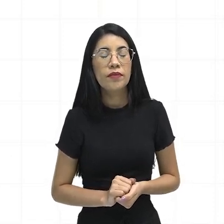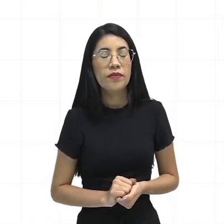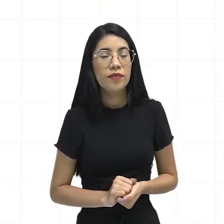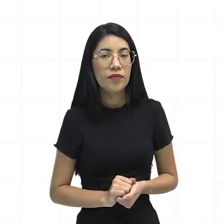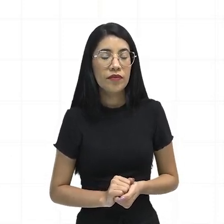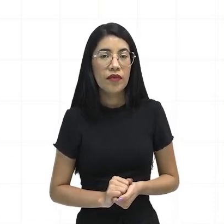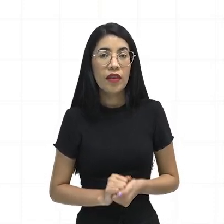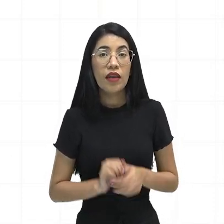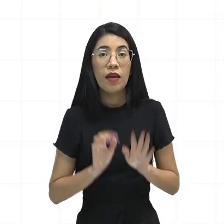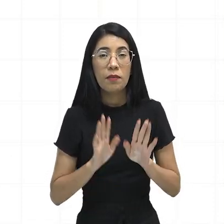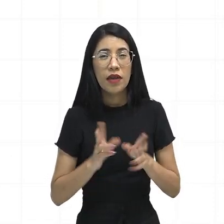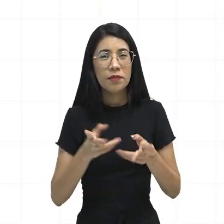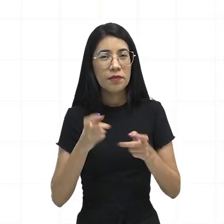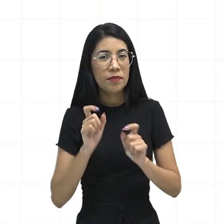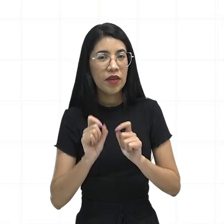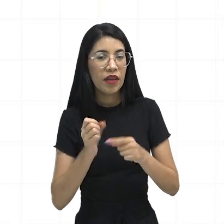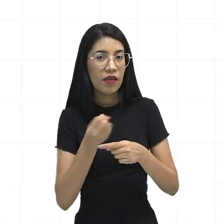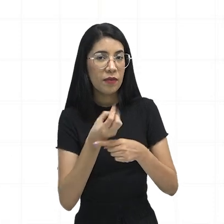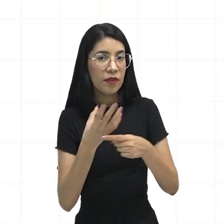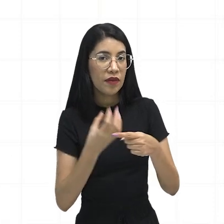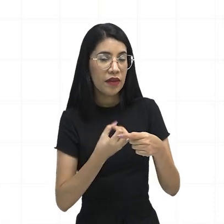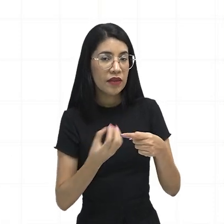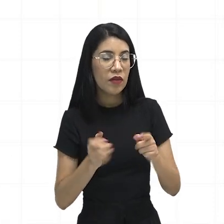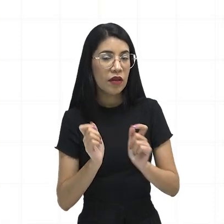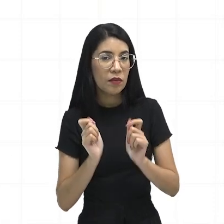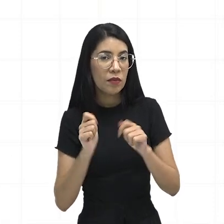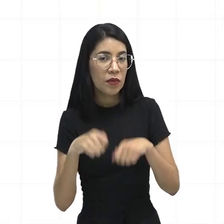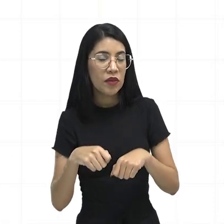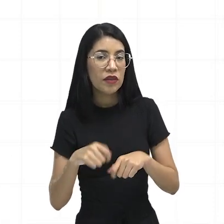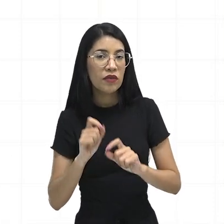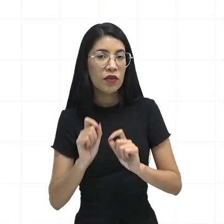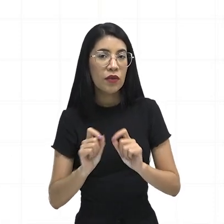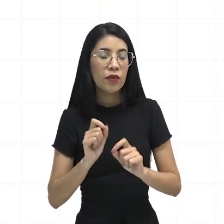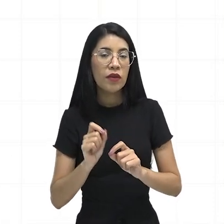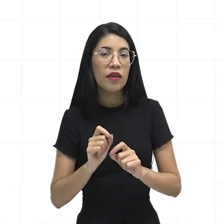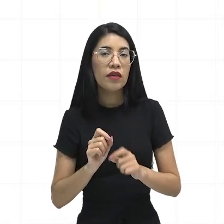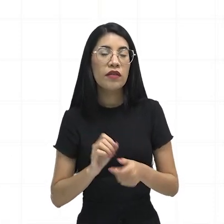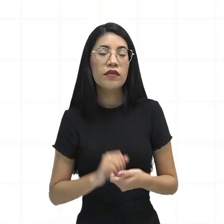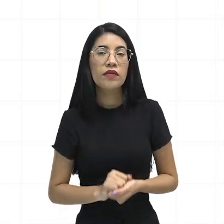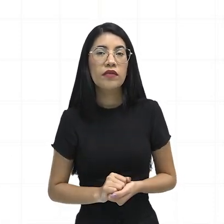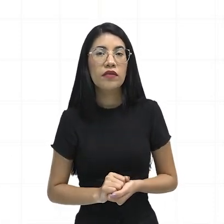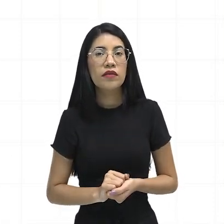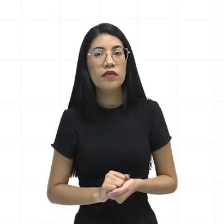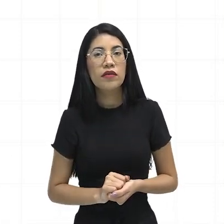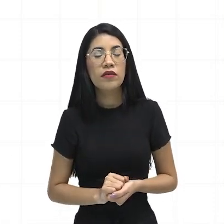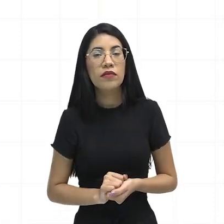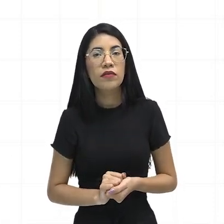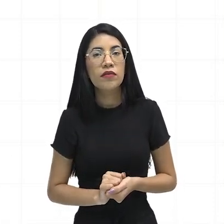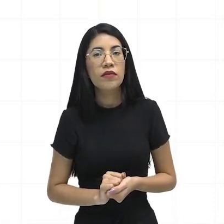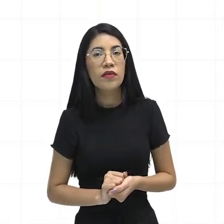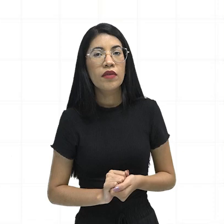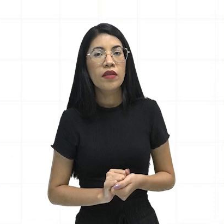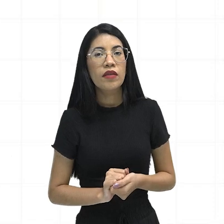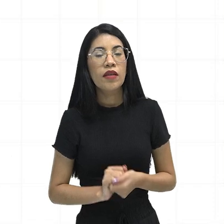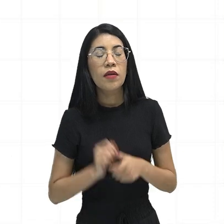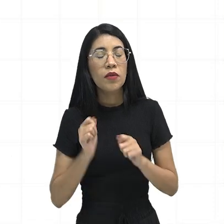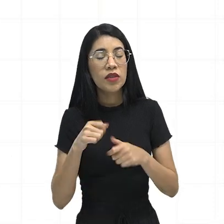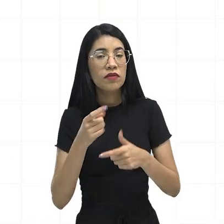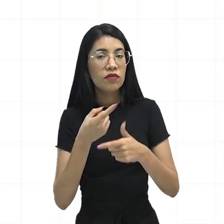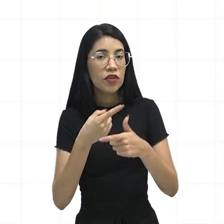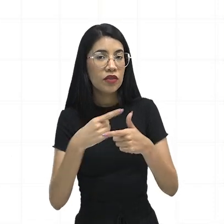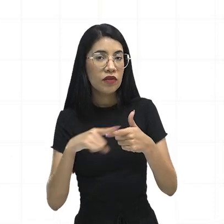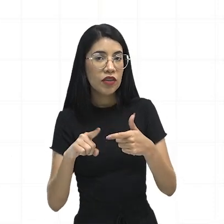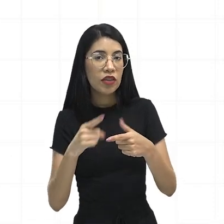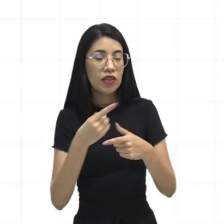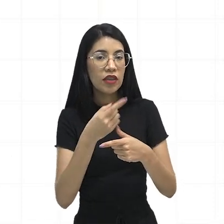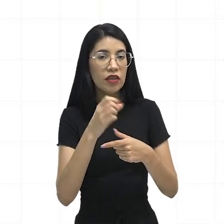pessoal, reparem que é uma fração onde a gente consegue realizar de forma exata a divisão entre esses